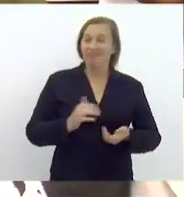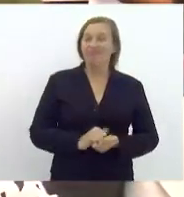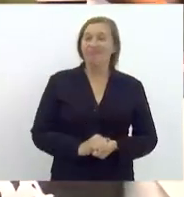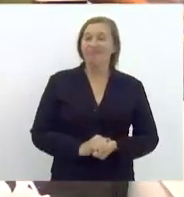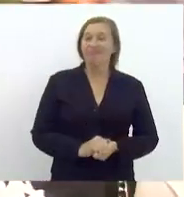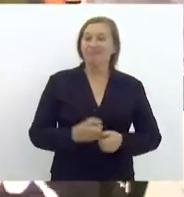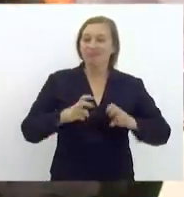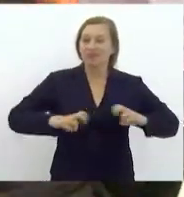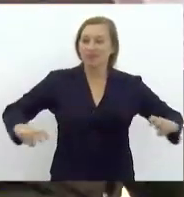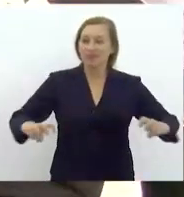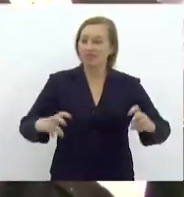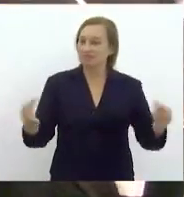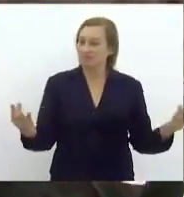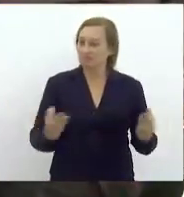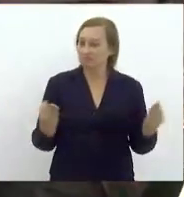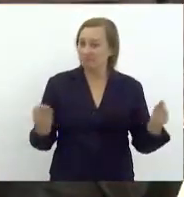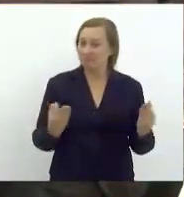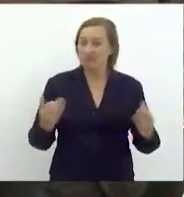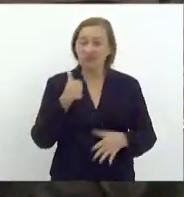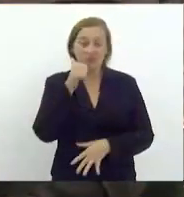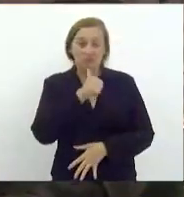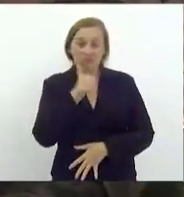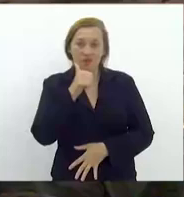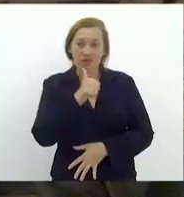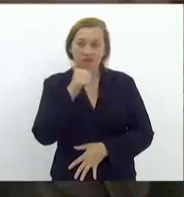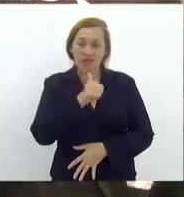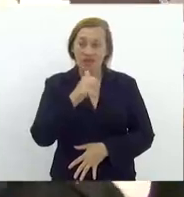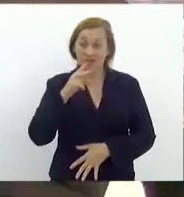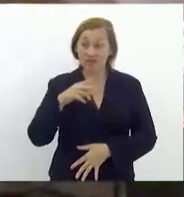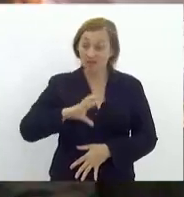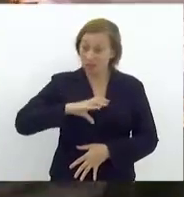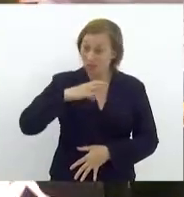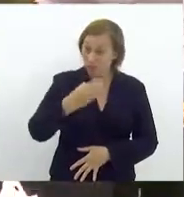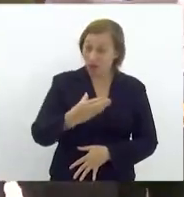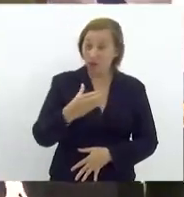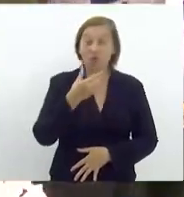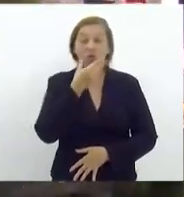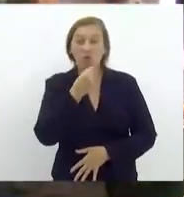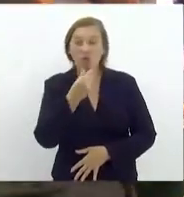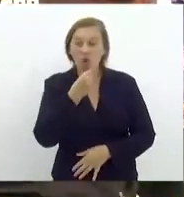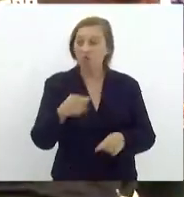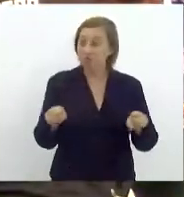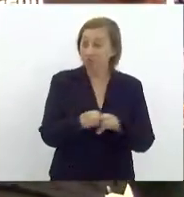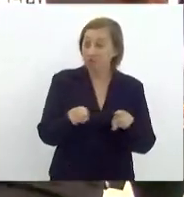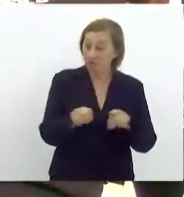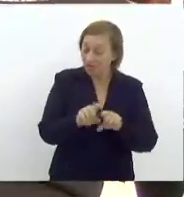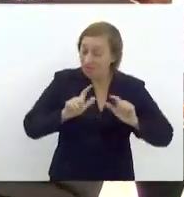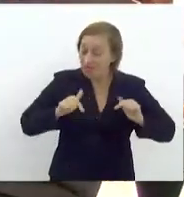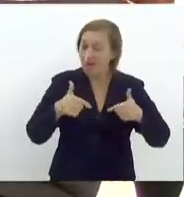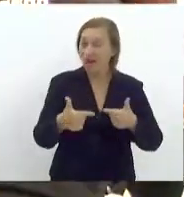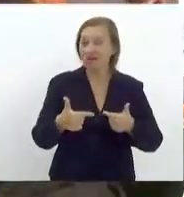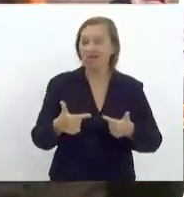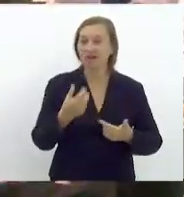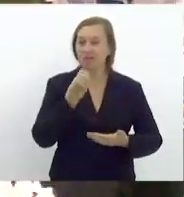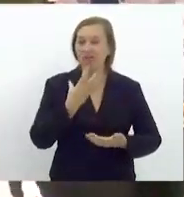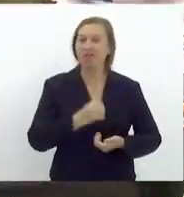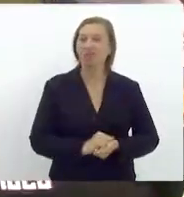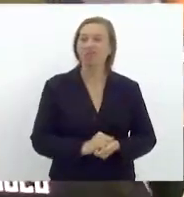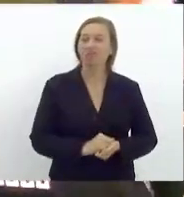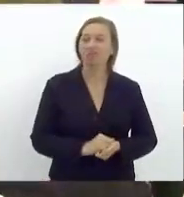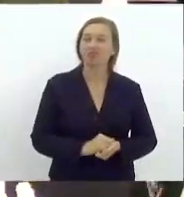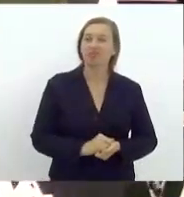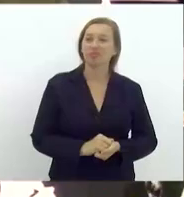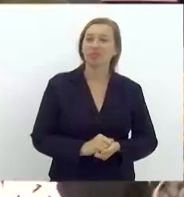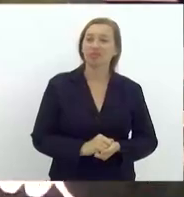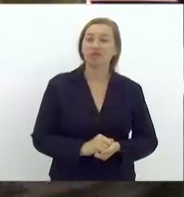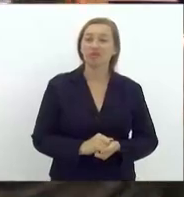a mesa tá show umas mulheres aqui braba os cara também que manda né estamos que estamos gente olha só